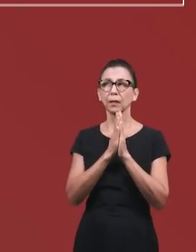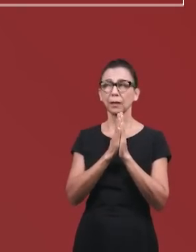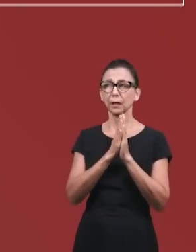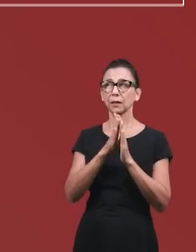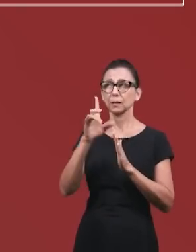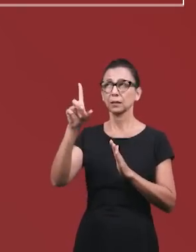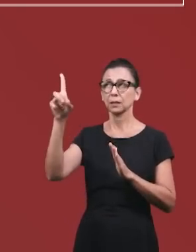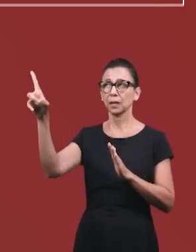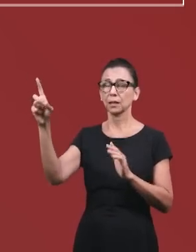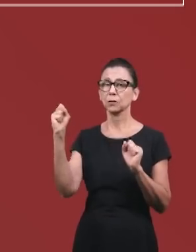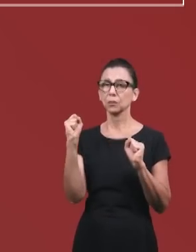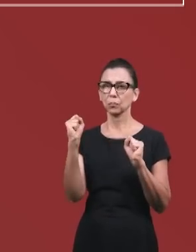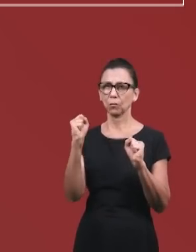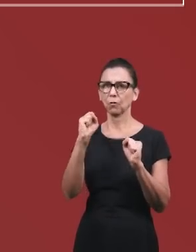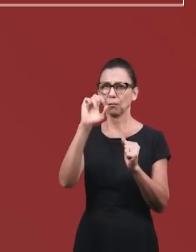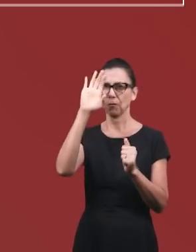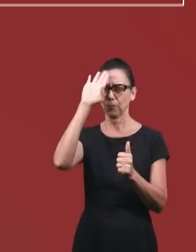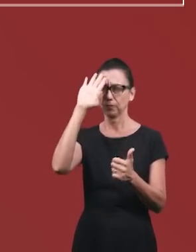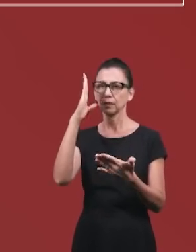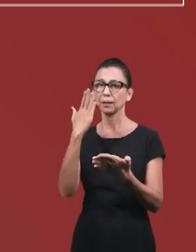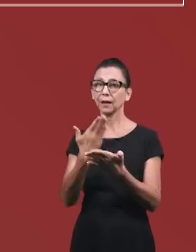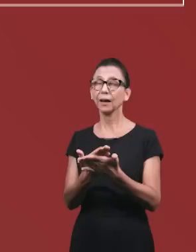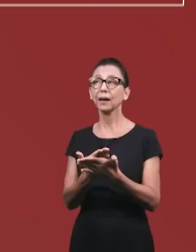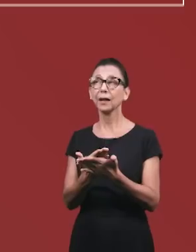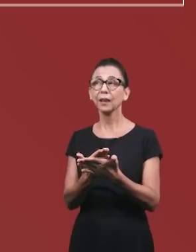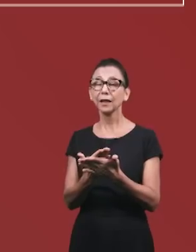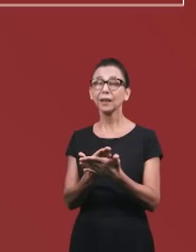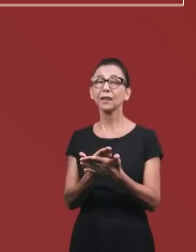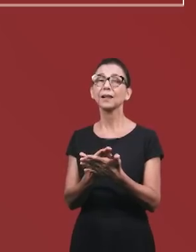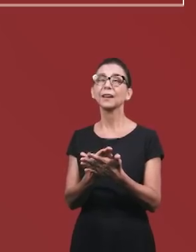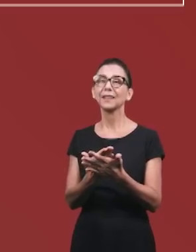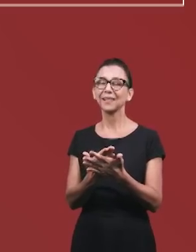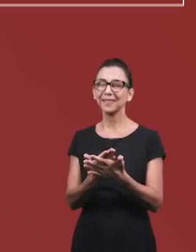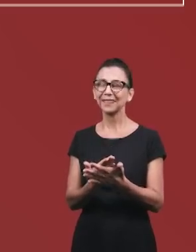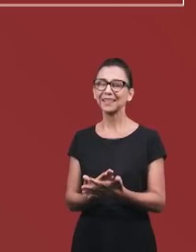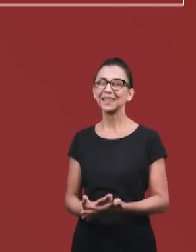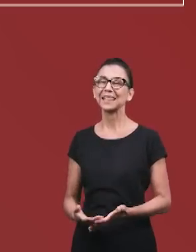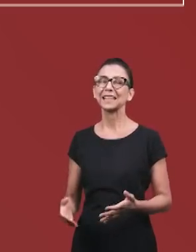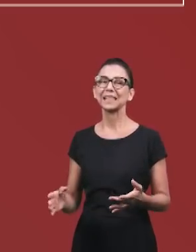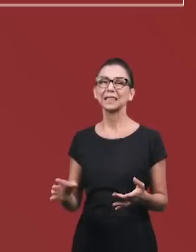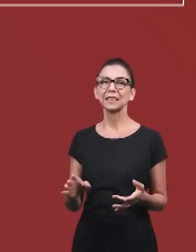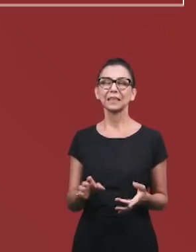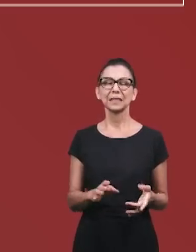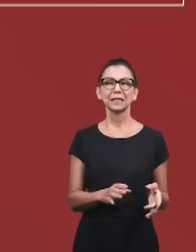em Deus posso confiar.